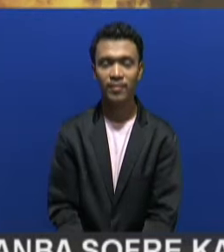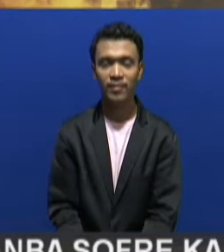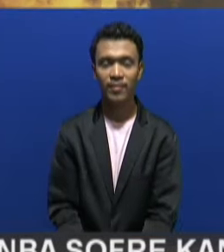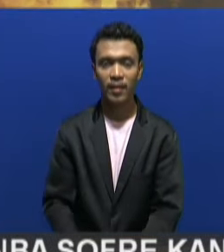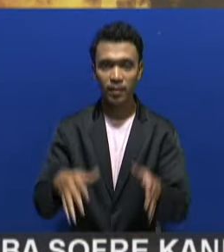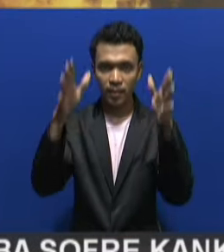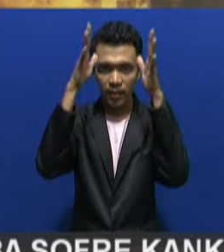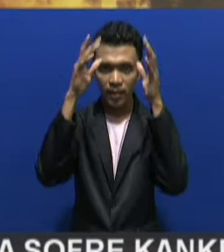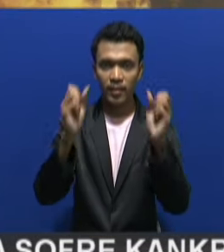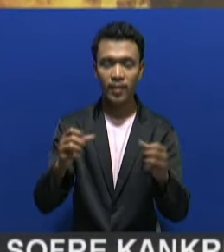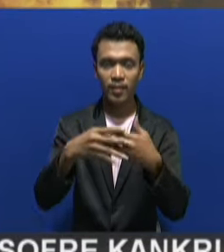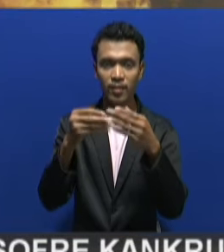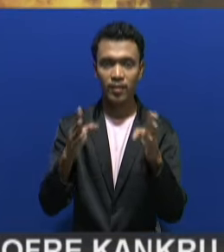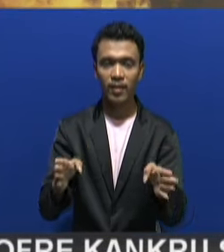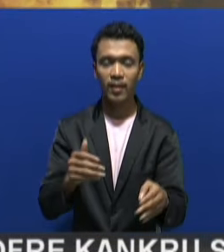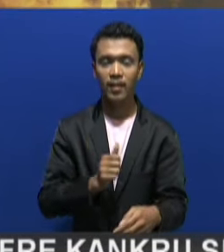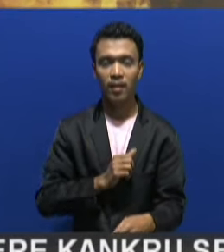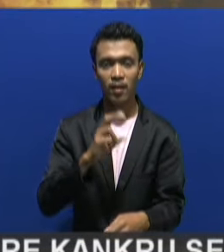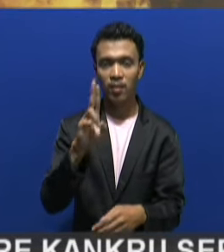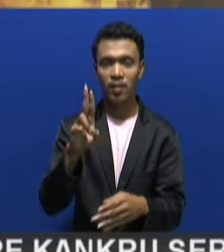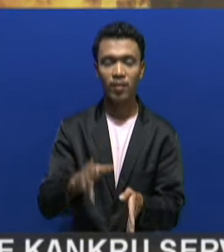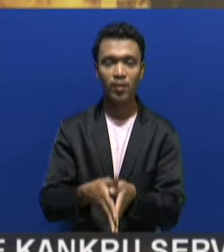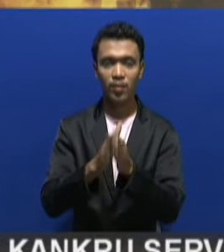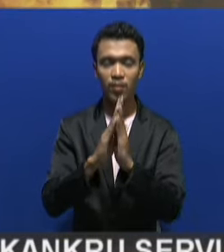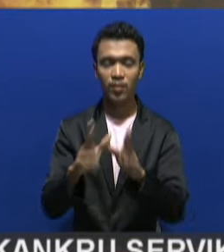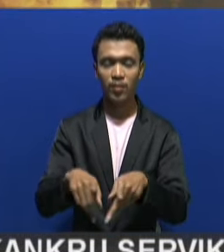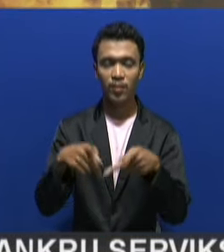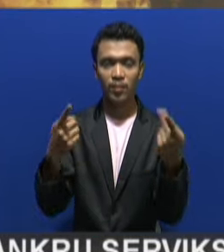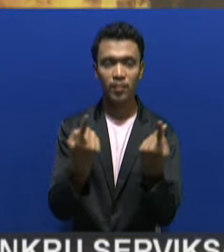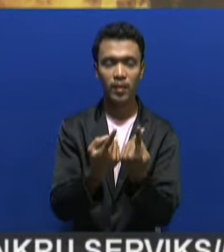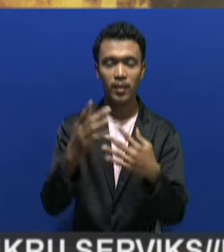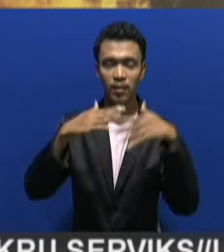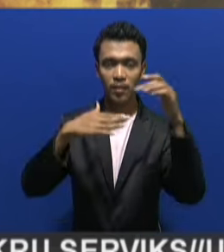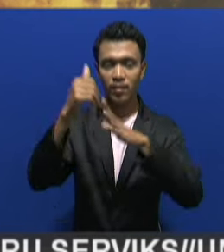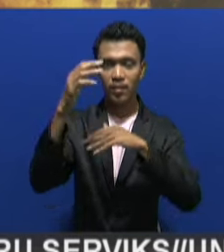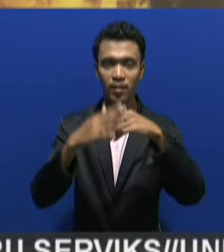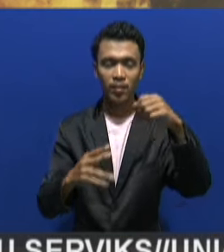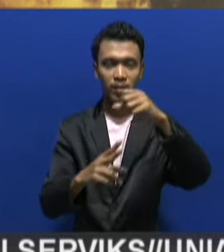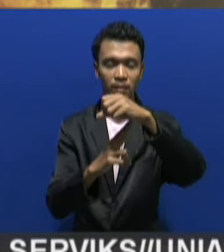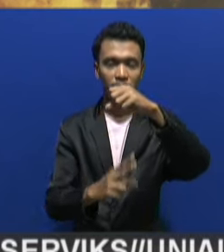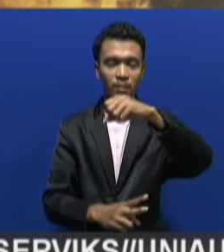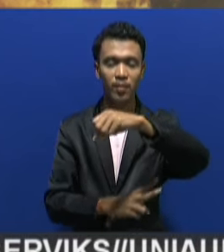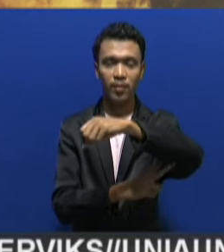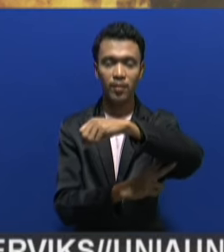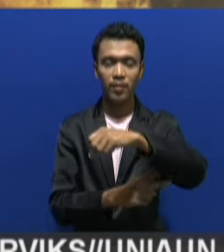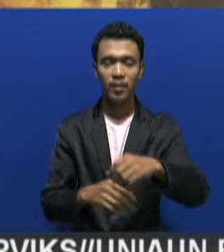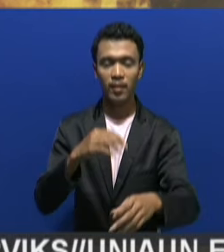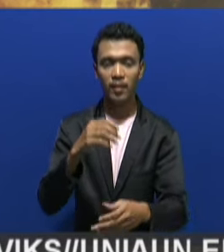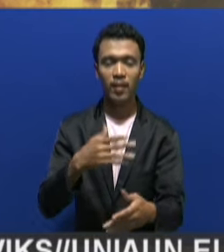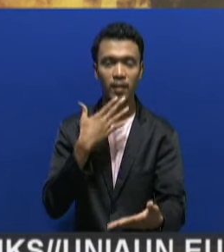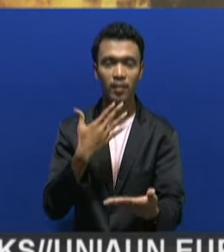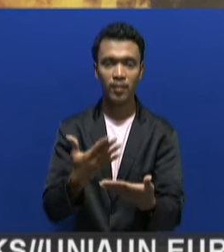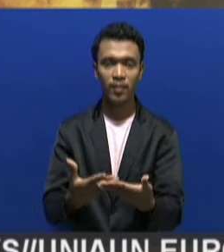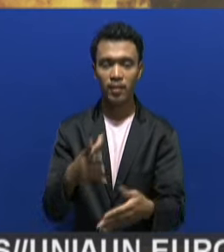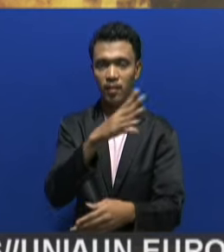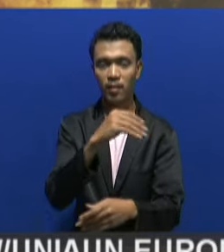Presidente da Autoridade do Município Aileu exige companhia construtora Ponte Orolete Suculirai garante qualidade